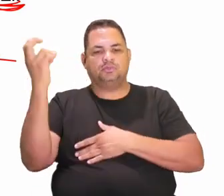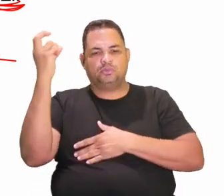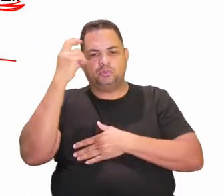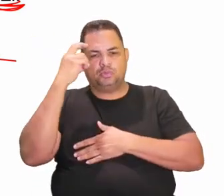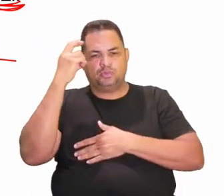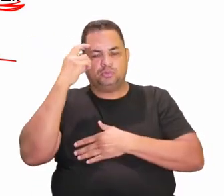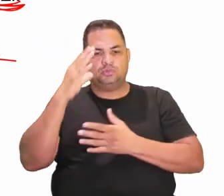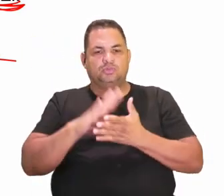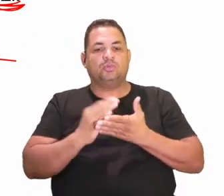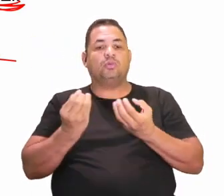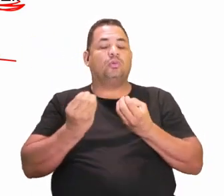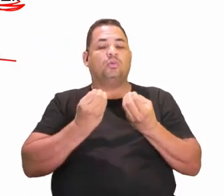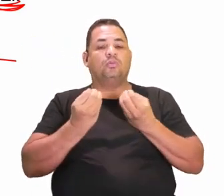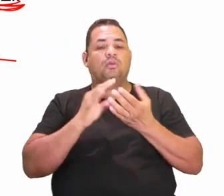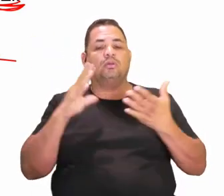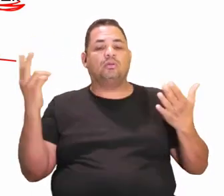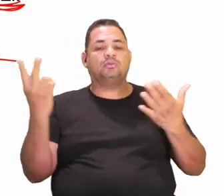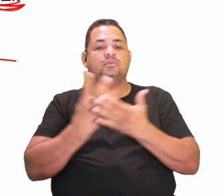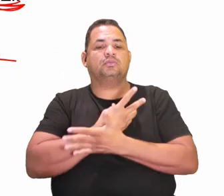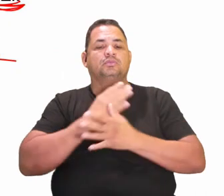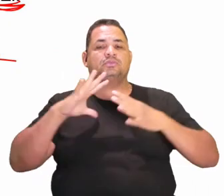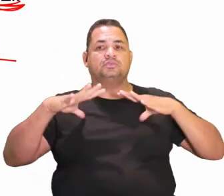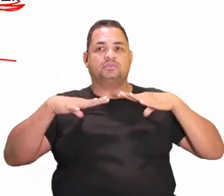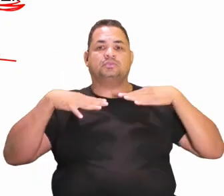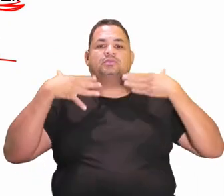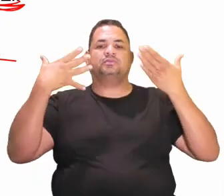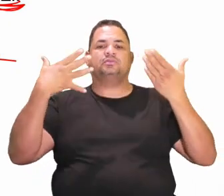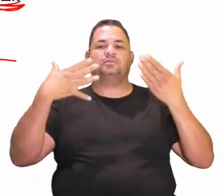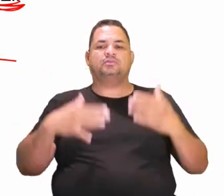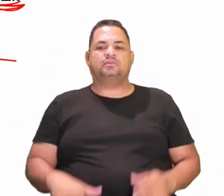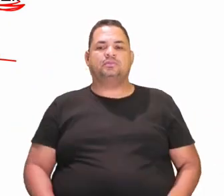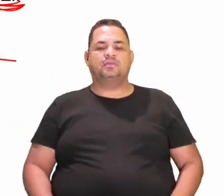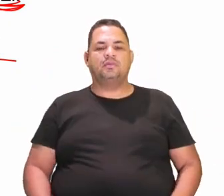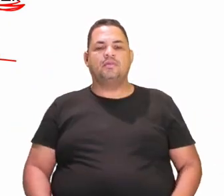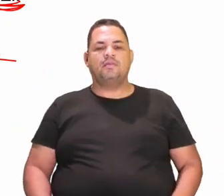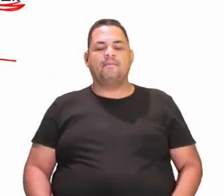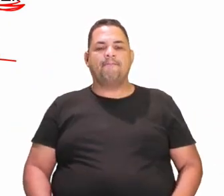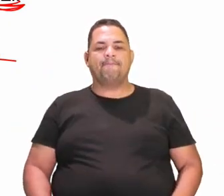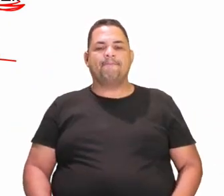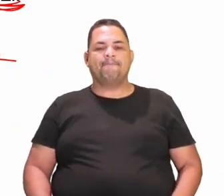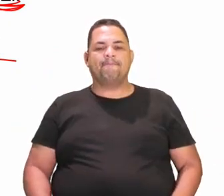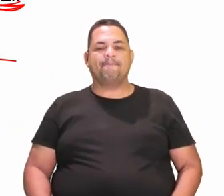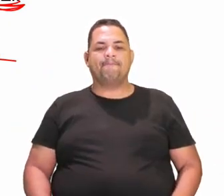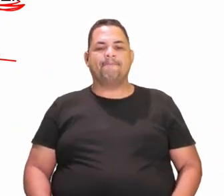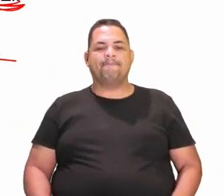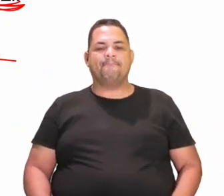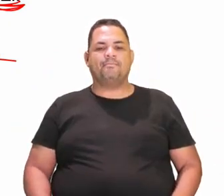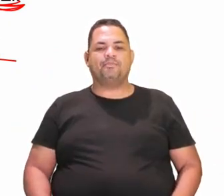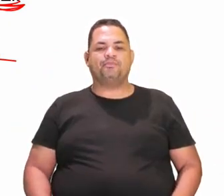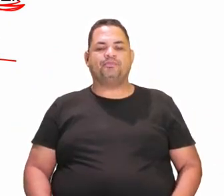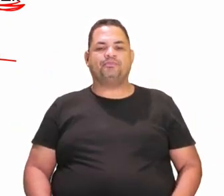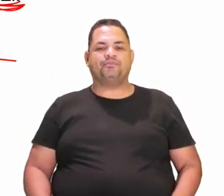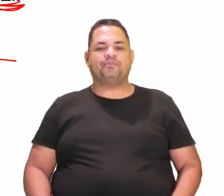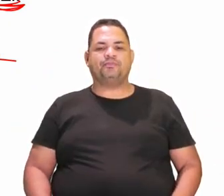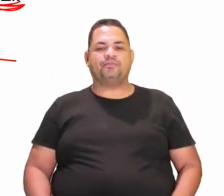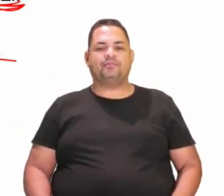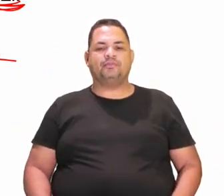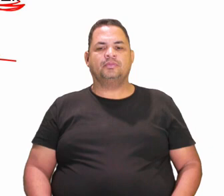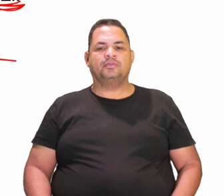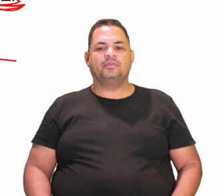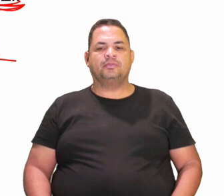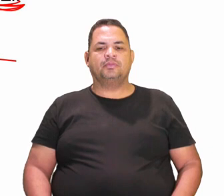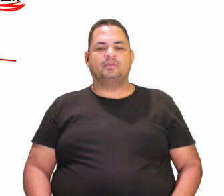E as celebrações? Como é que acontecem essas celebrações aí do Kwanzaa? African dancers,